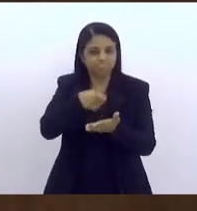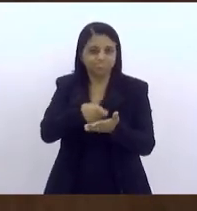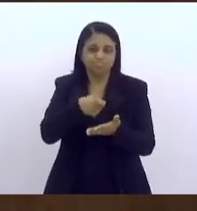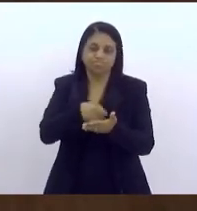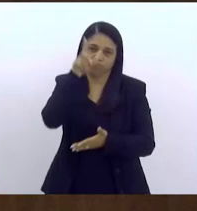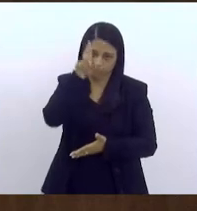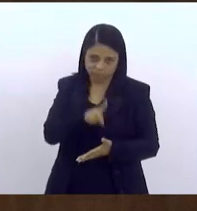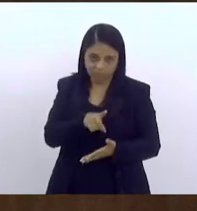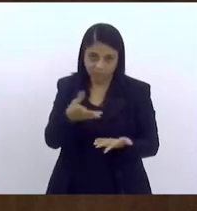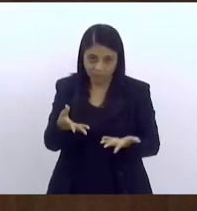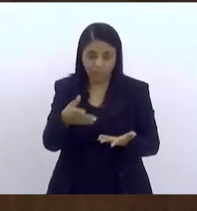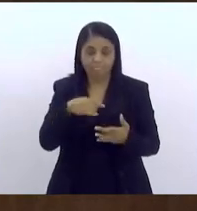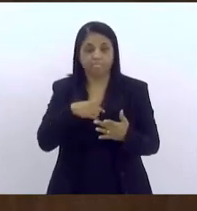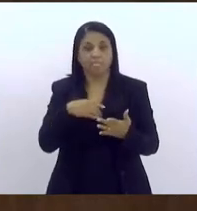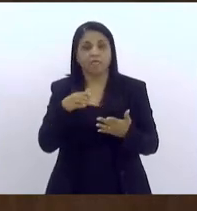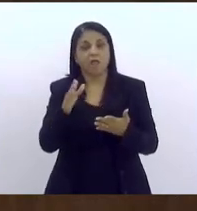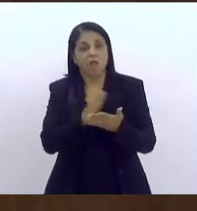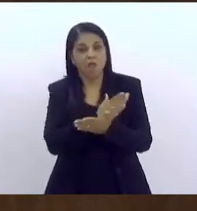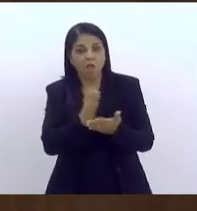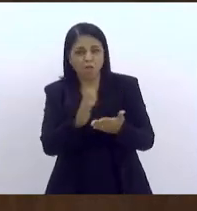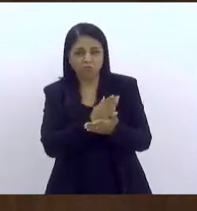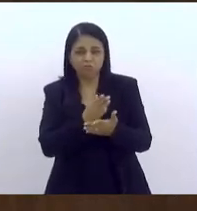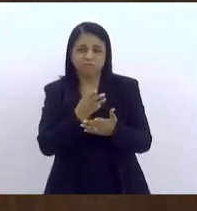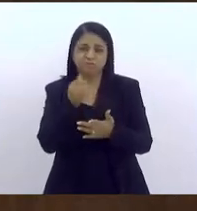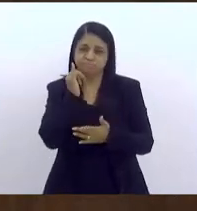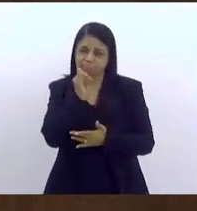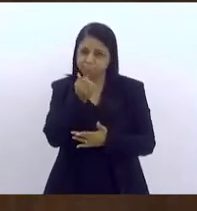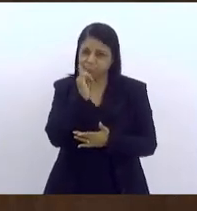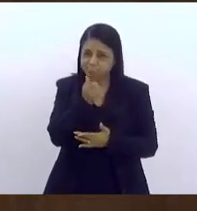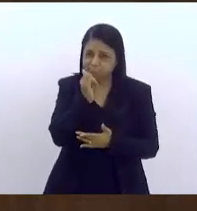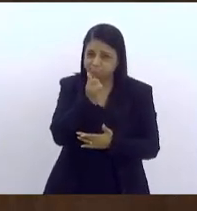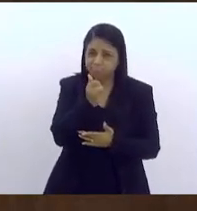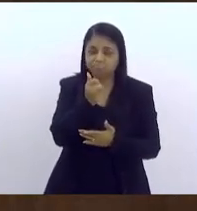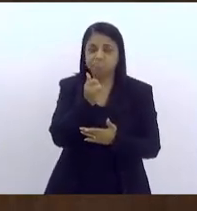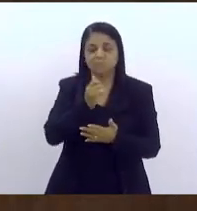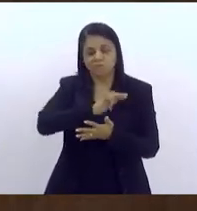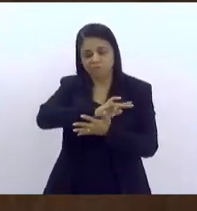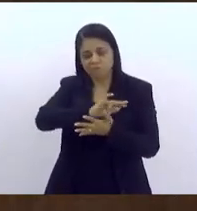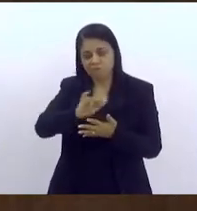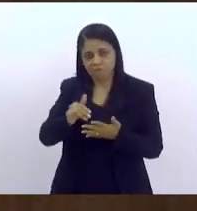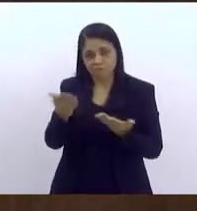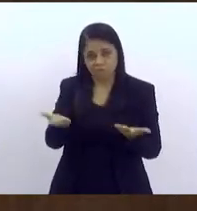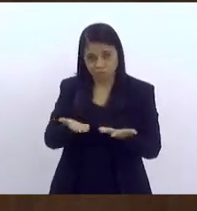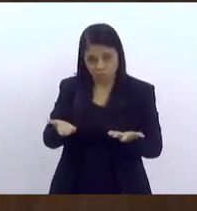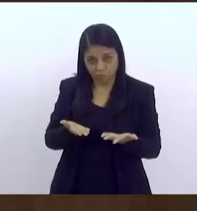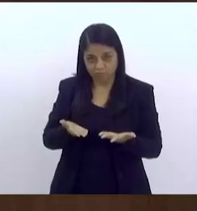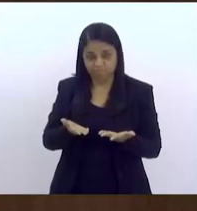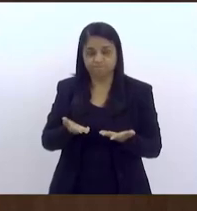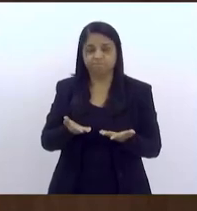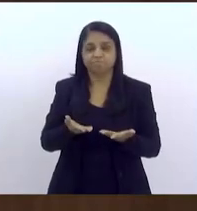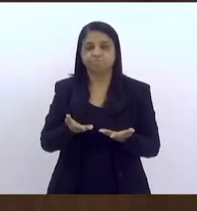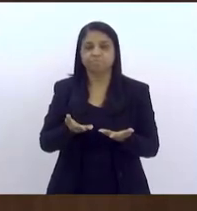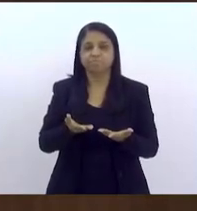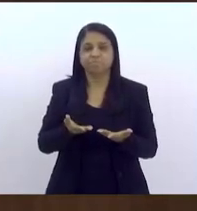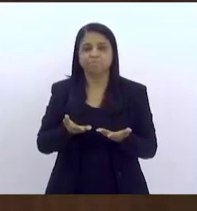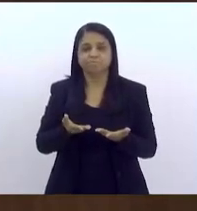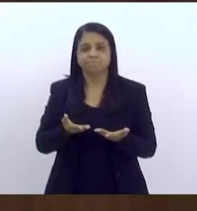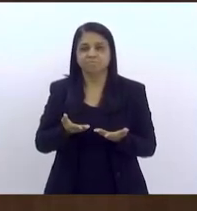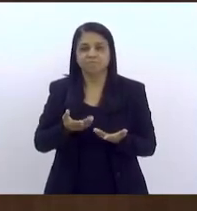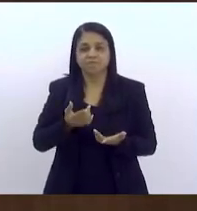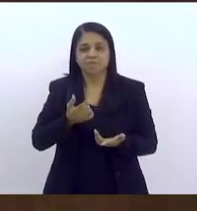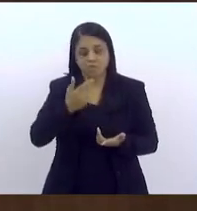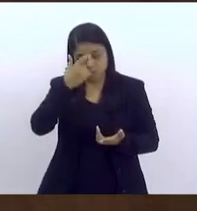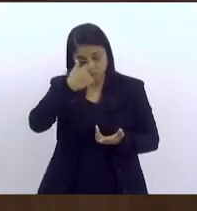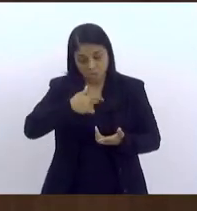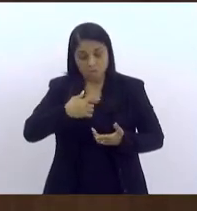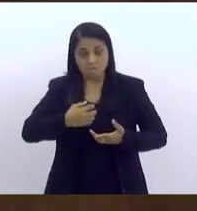talvez alguns poucos comentários mesmo do muito que foi falado aqui mas me assim